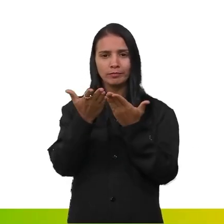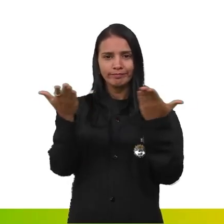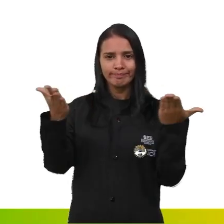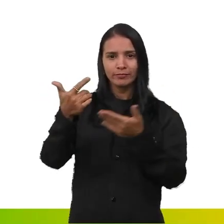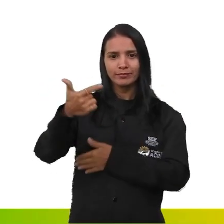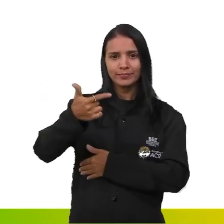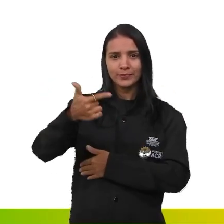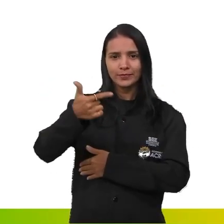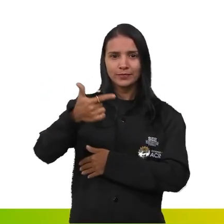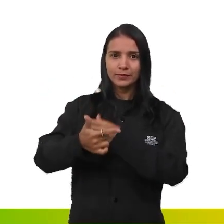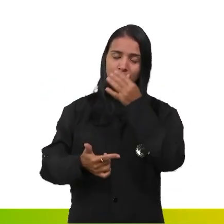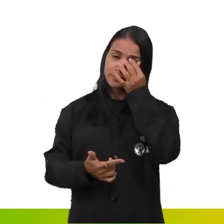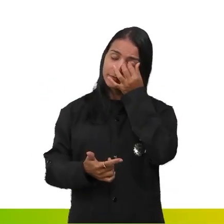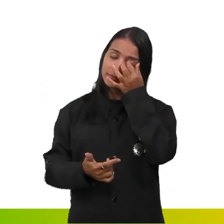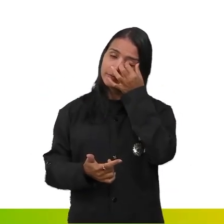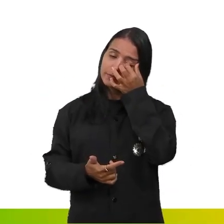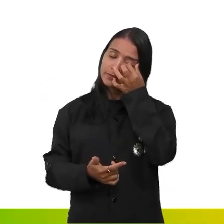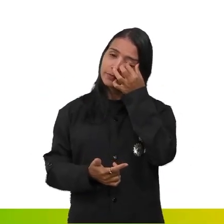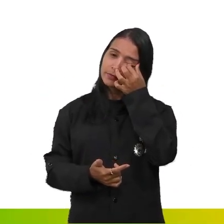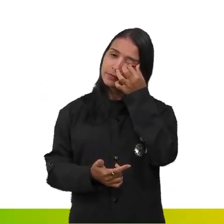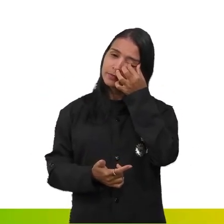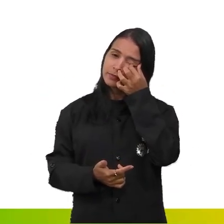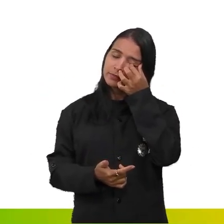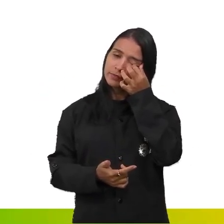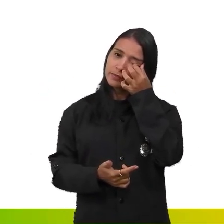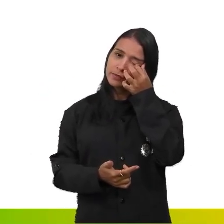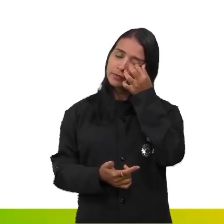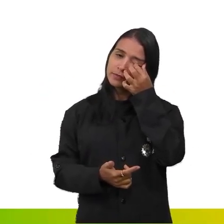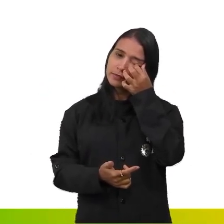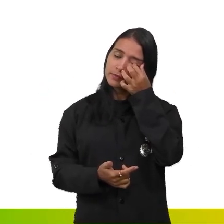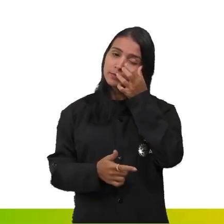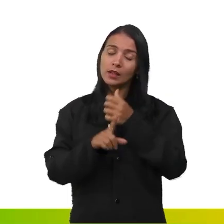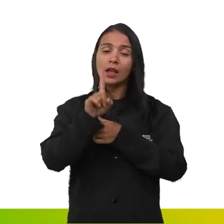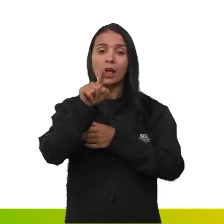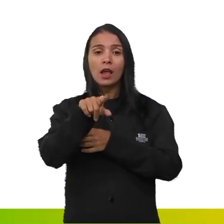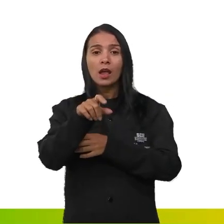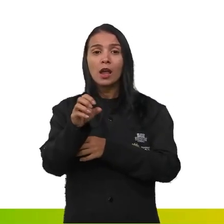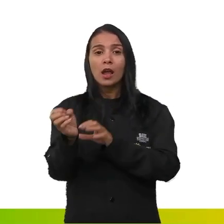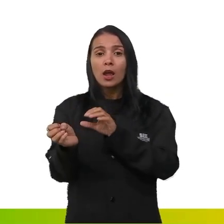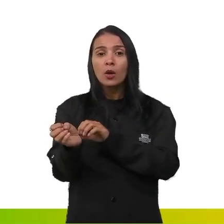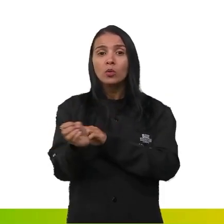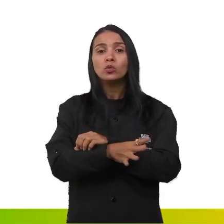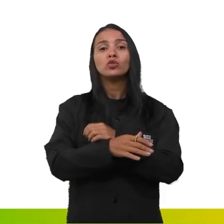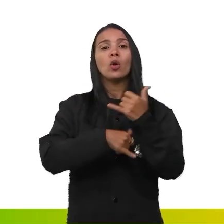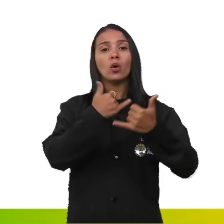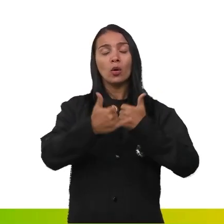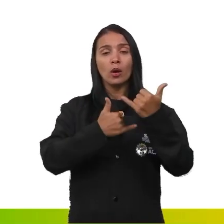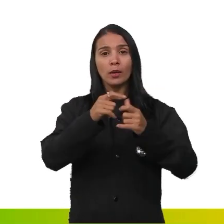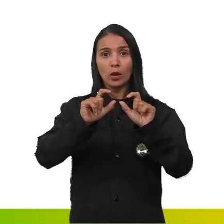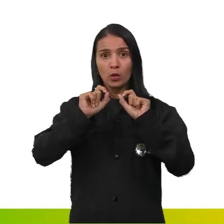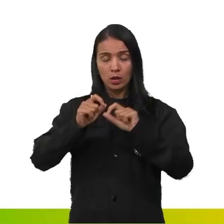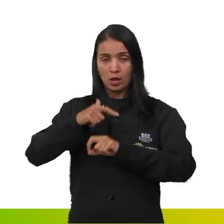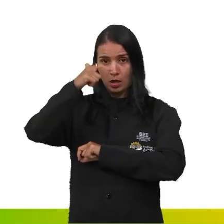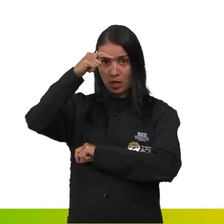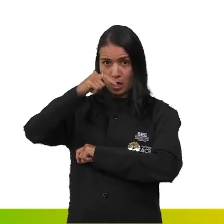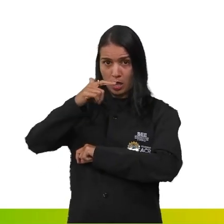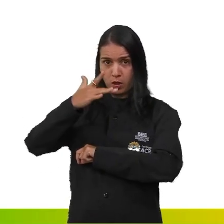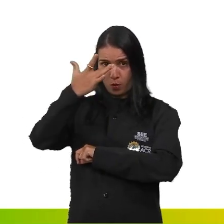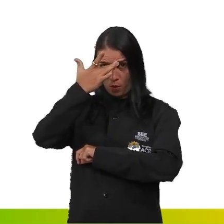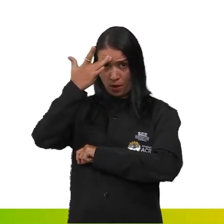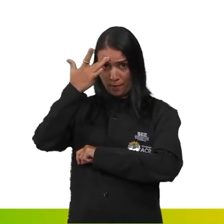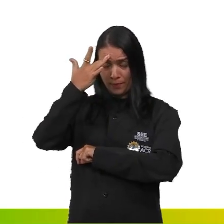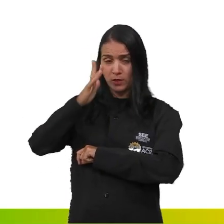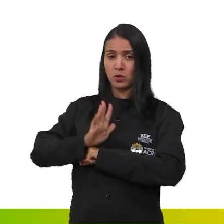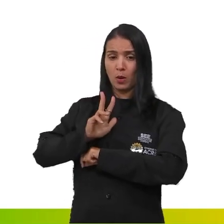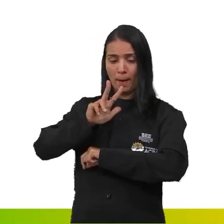foi um New Games elaborado aqui pela BBC, que coloca o jogador no papel de um refugiado sírio, destacando